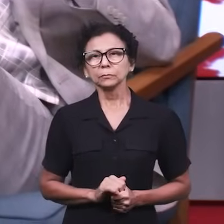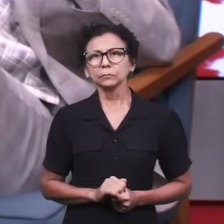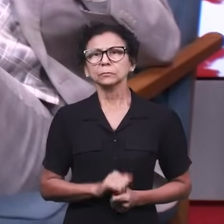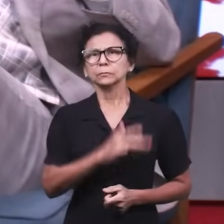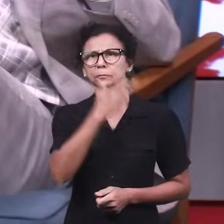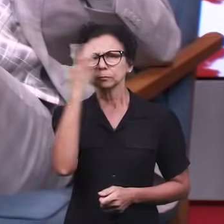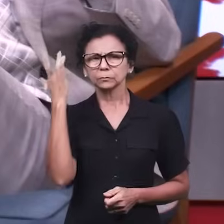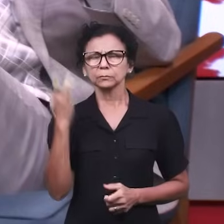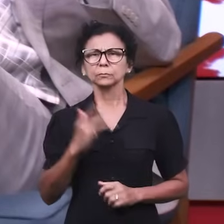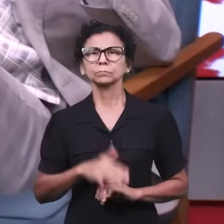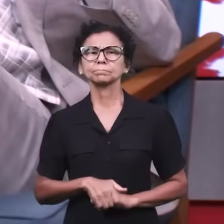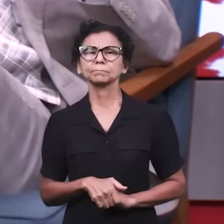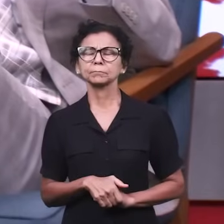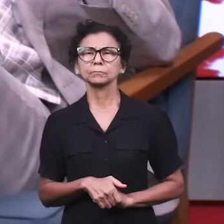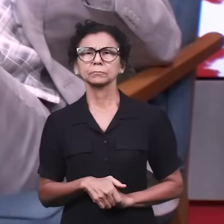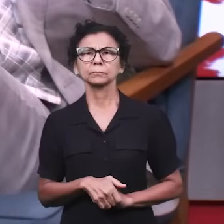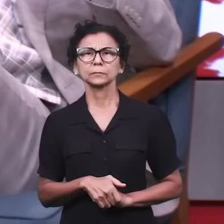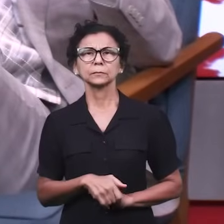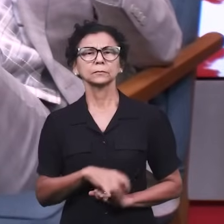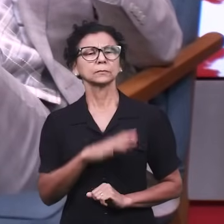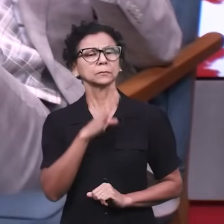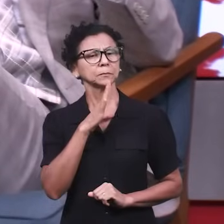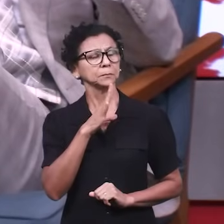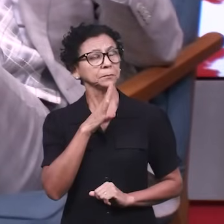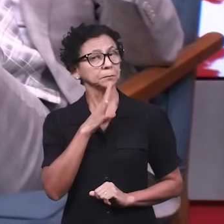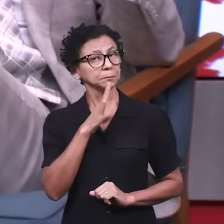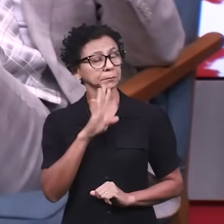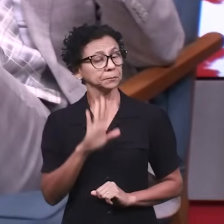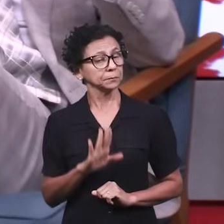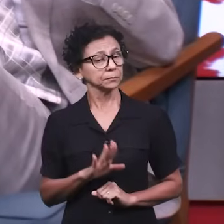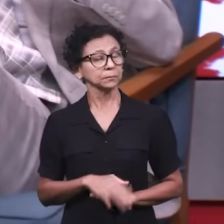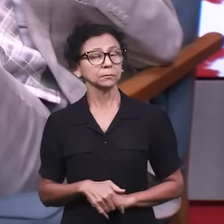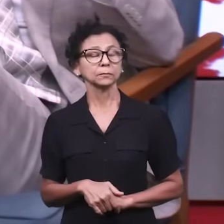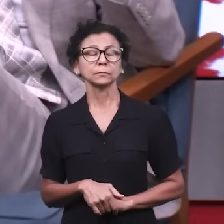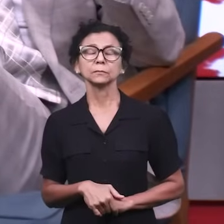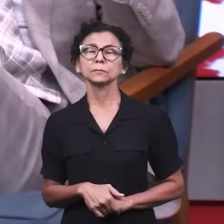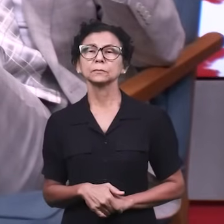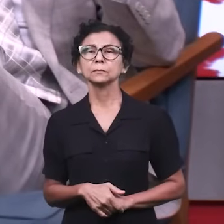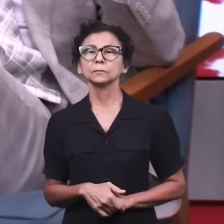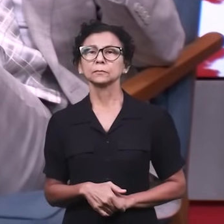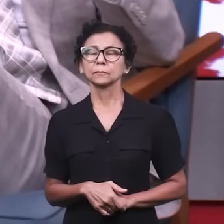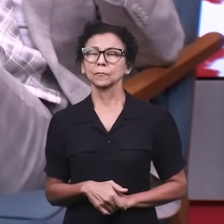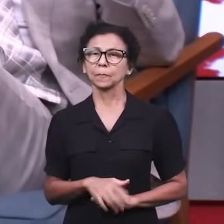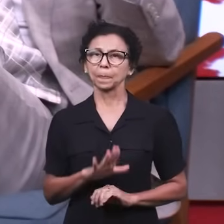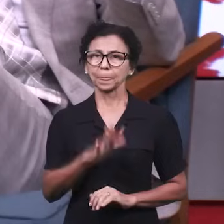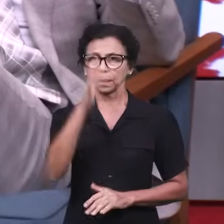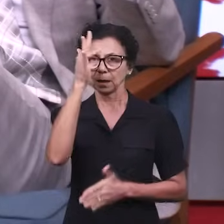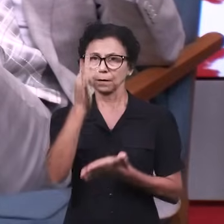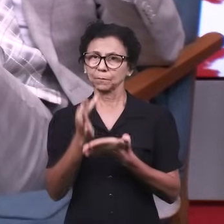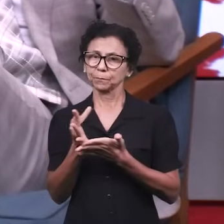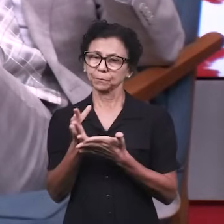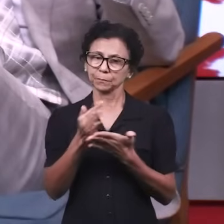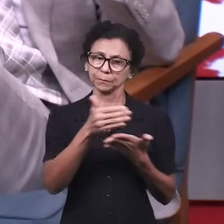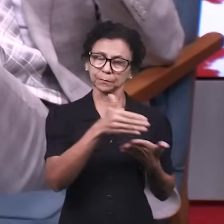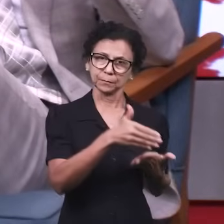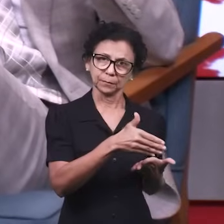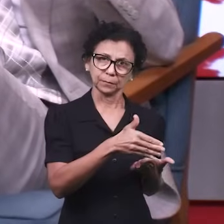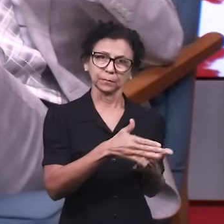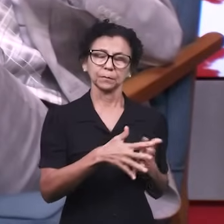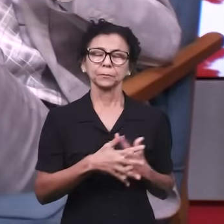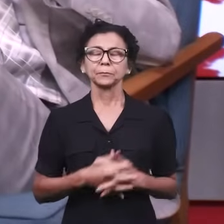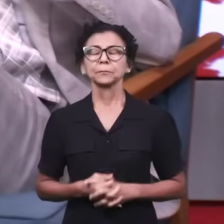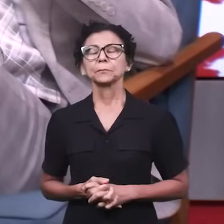E gente que já conheceu, isso chega a ser uma... É uma ação de apostasia disso,